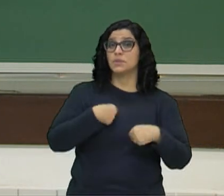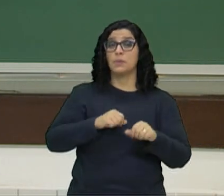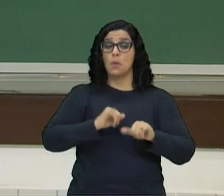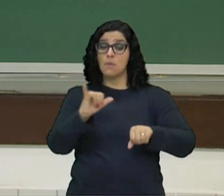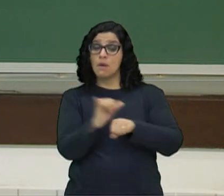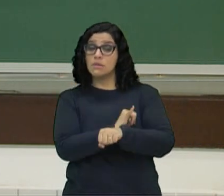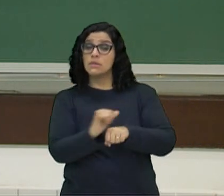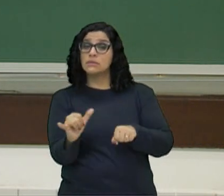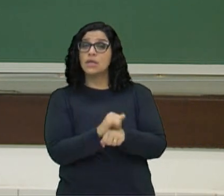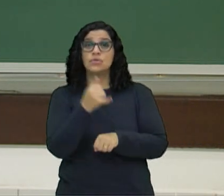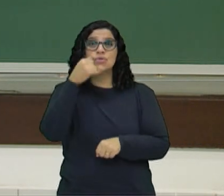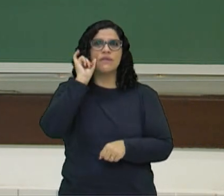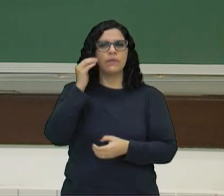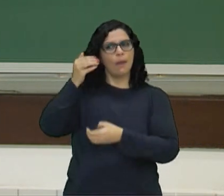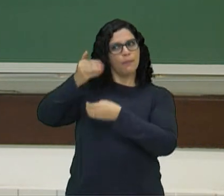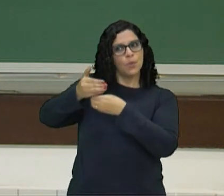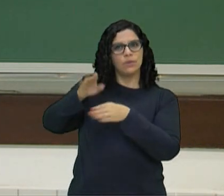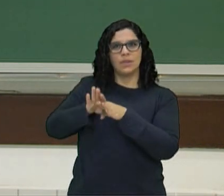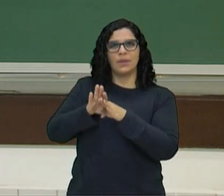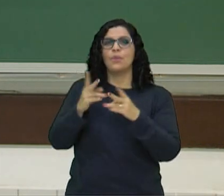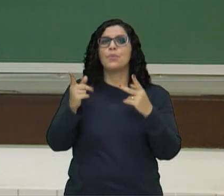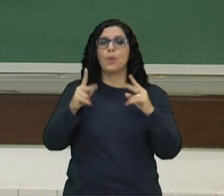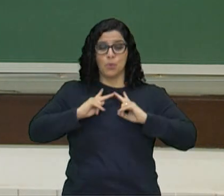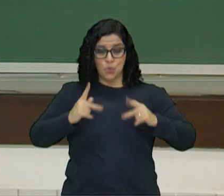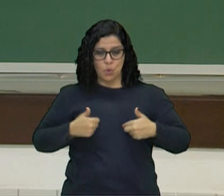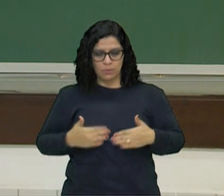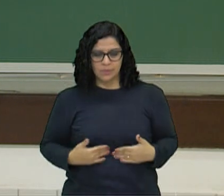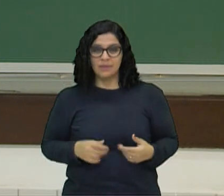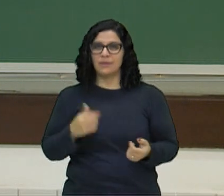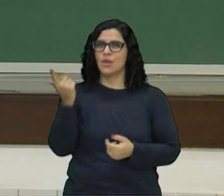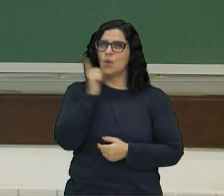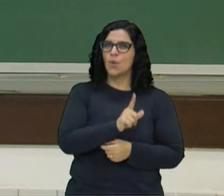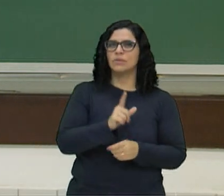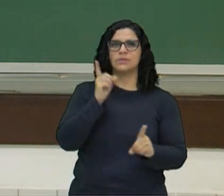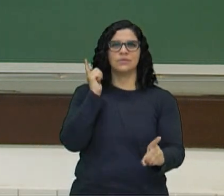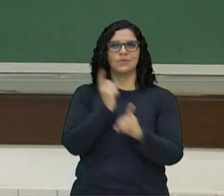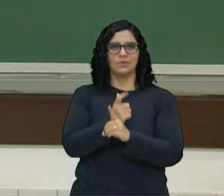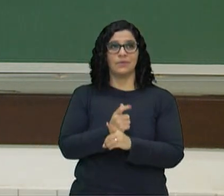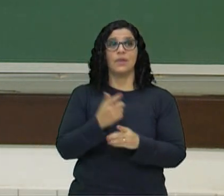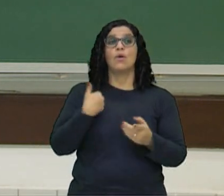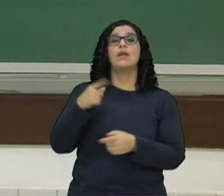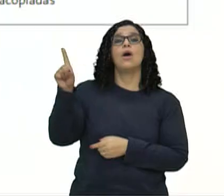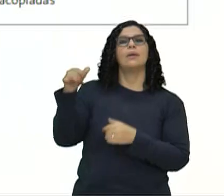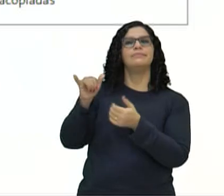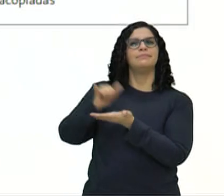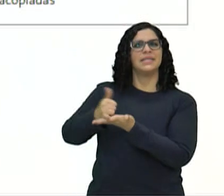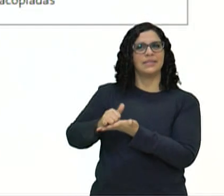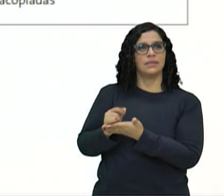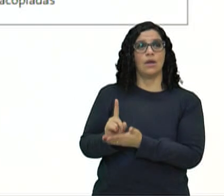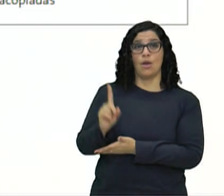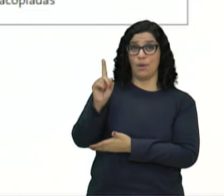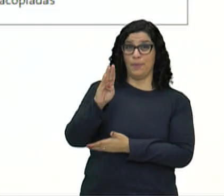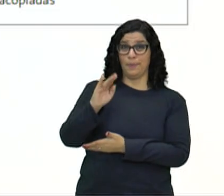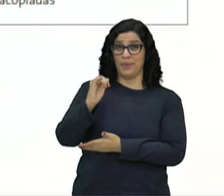de evitar isso. E é a solução que a natureza achou. Presta atenção aqui na nossa bateria. Nossa bateria